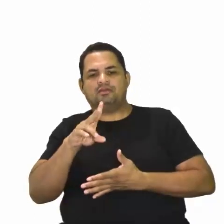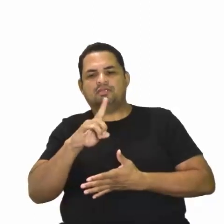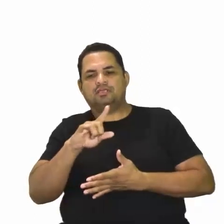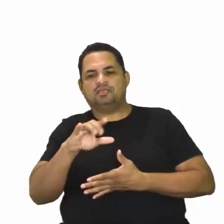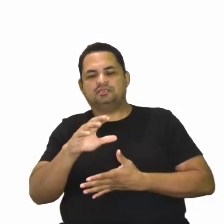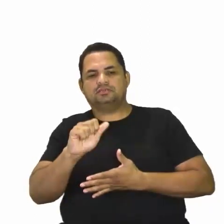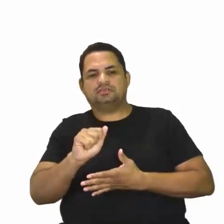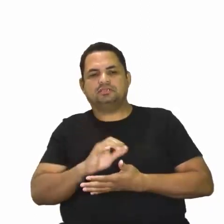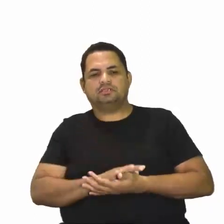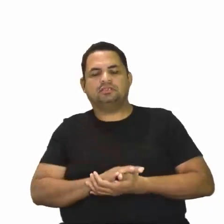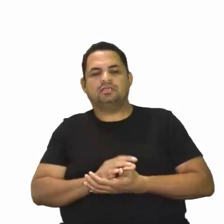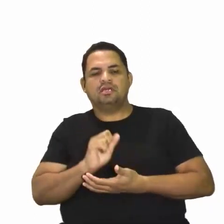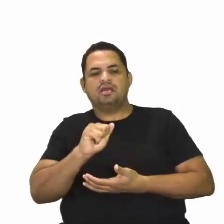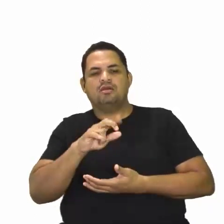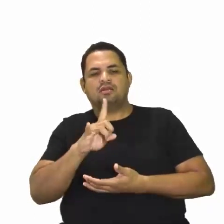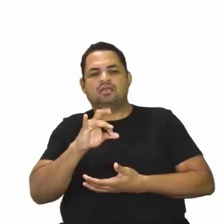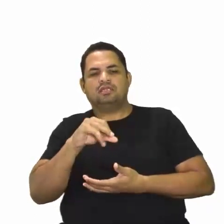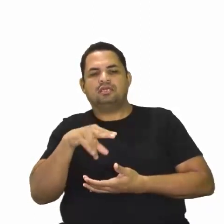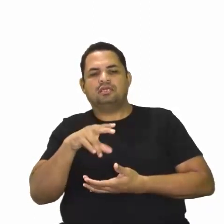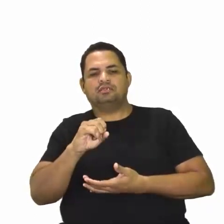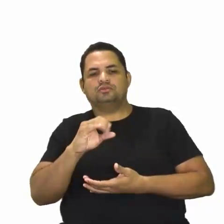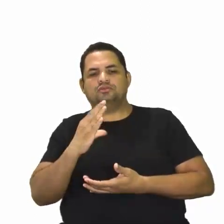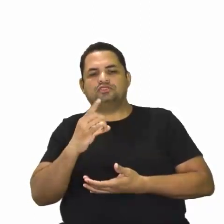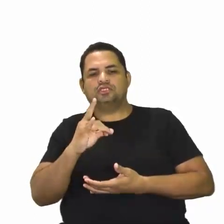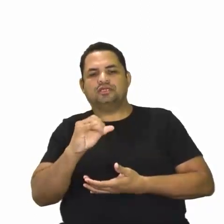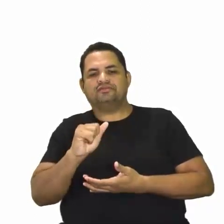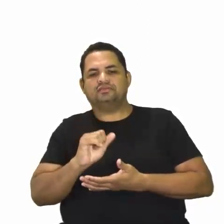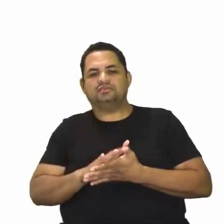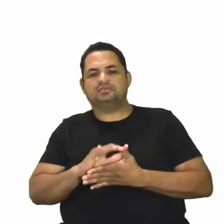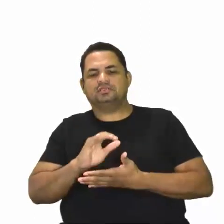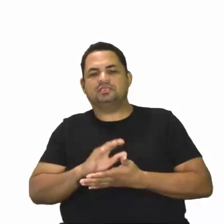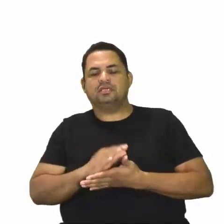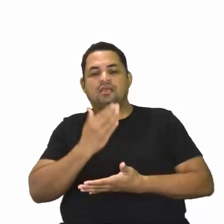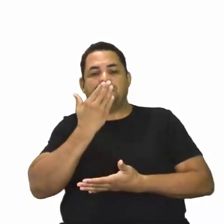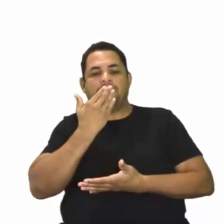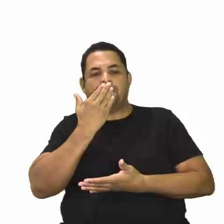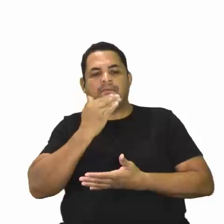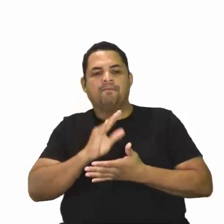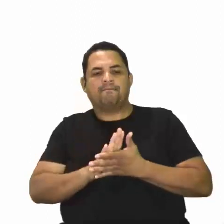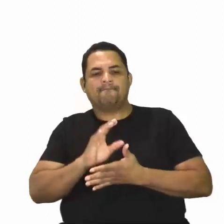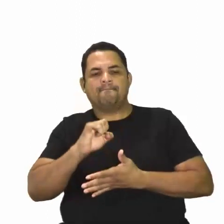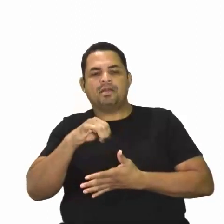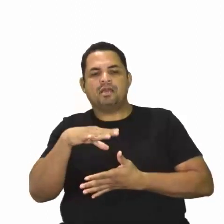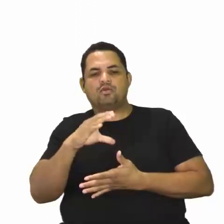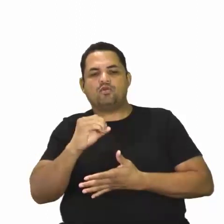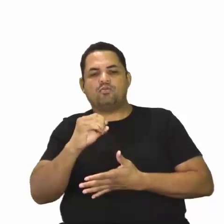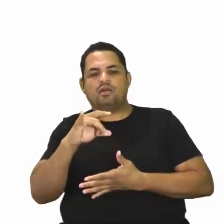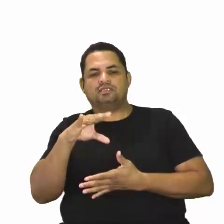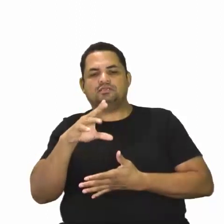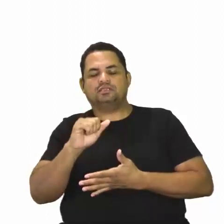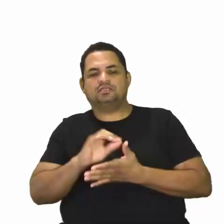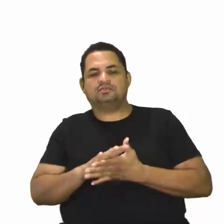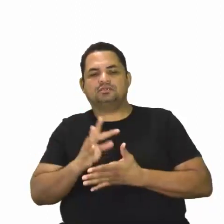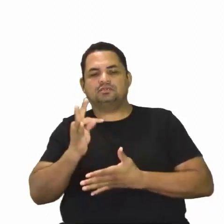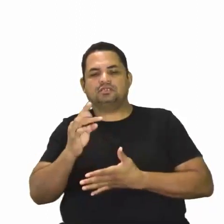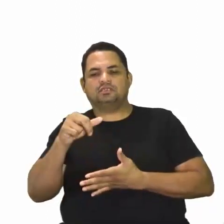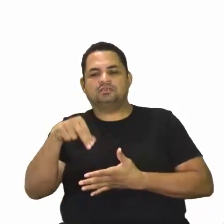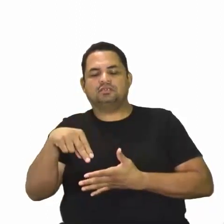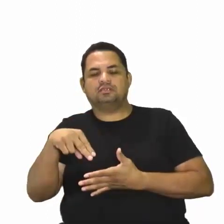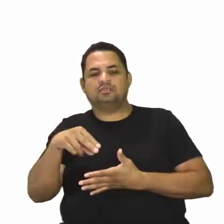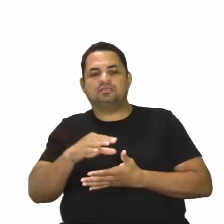Andreasa? Aureliano Chaves e José Sarney? Marcos Maciel e Tancredo